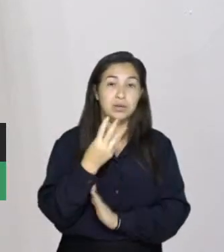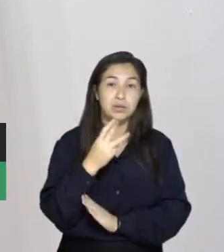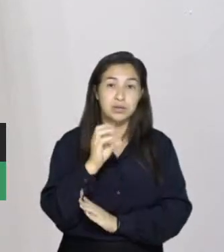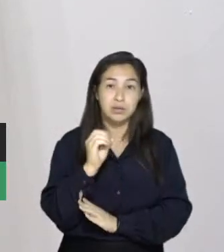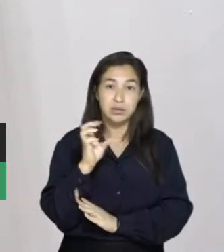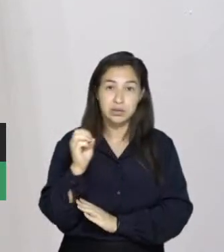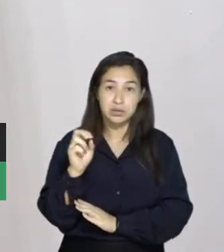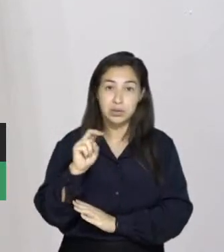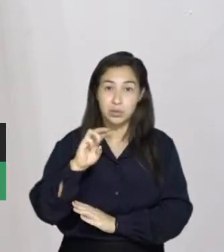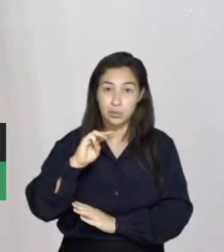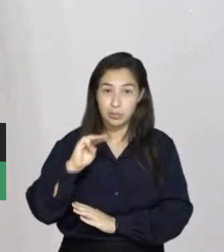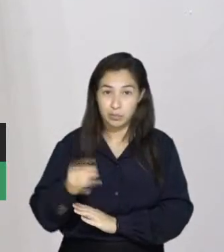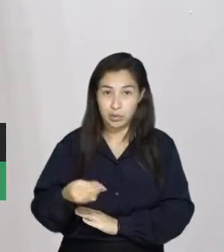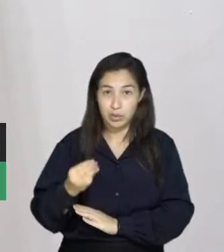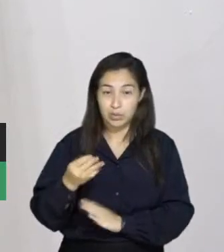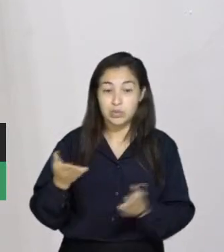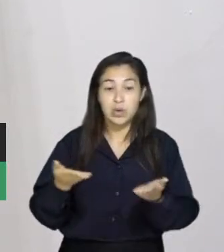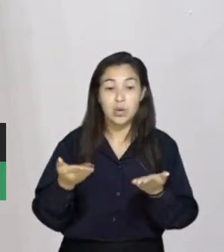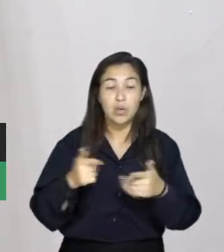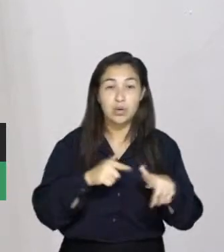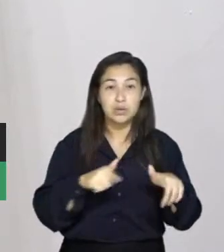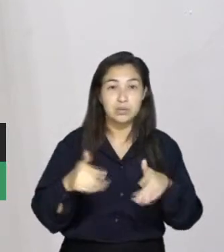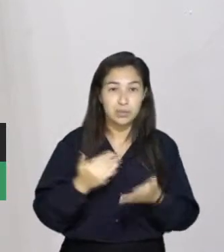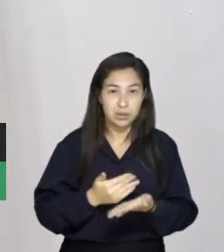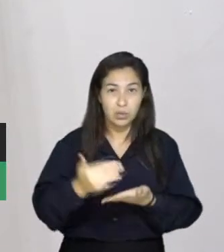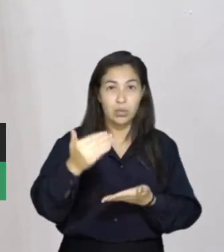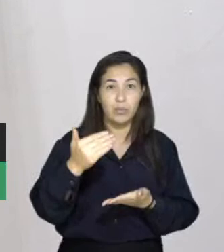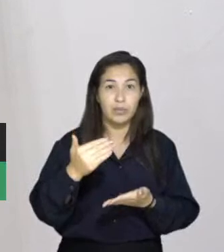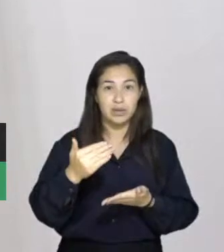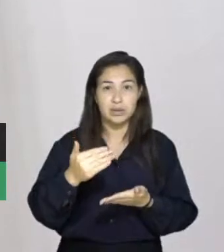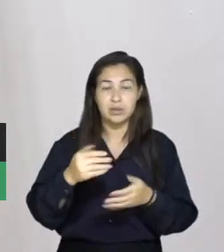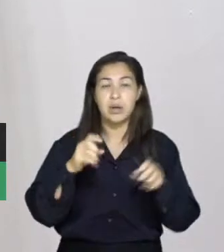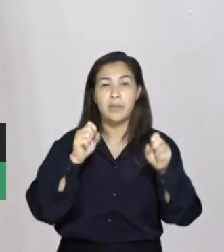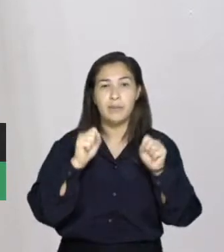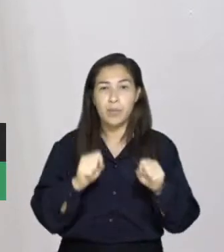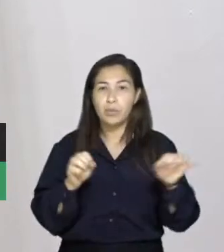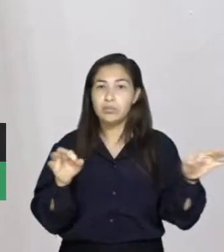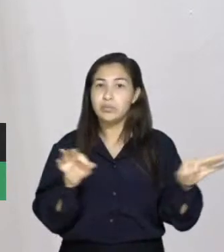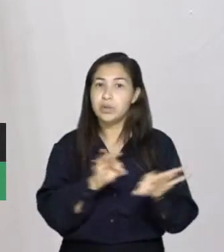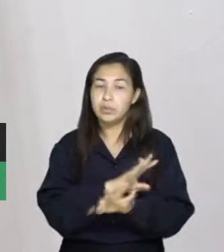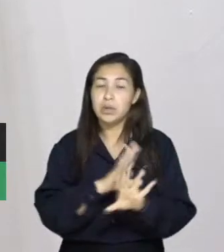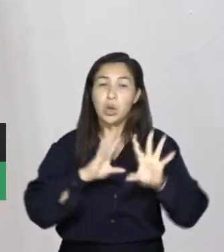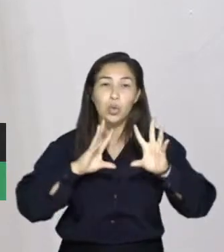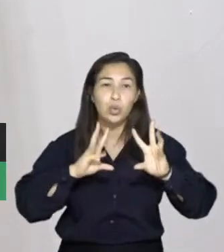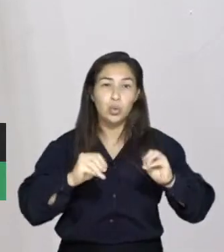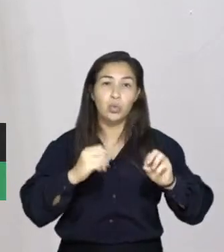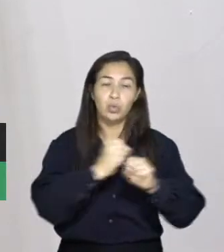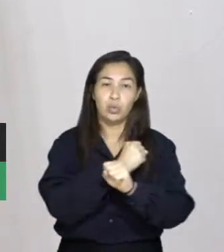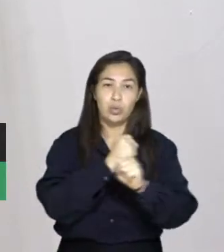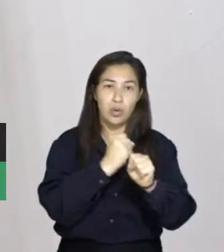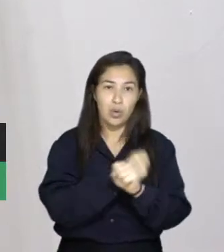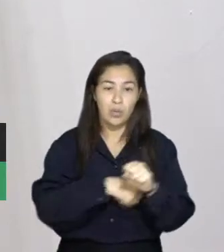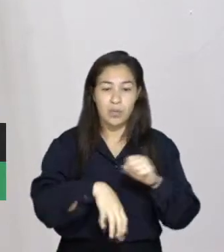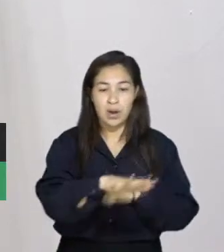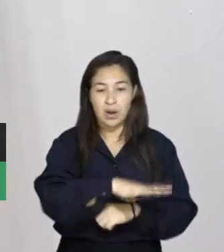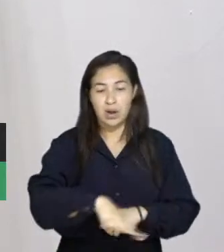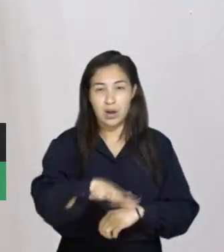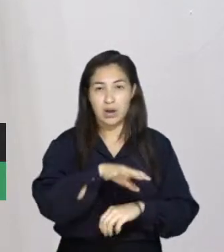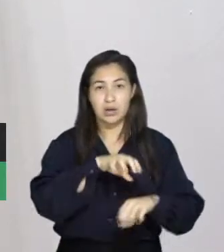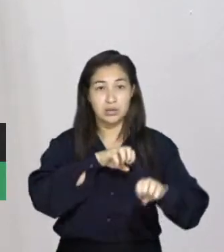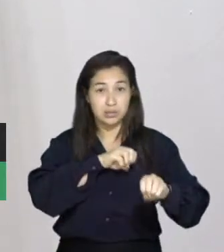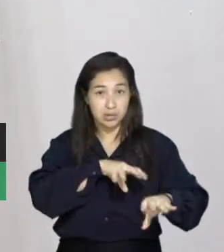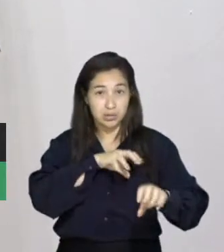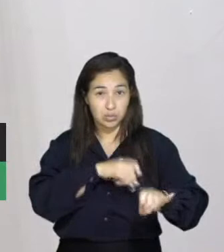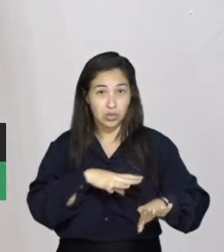esta semana, para que isso quite com todas as obras na área da educação que se